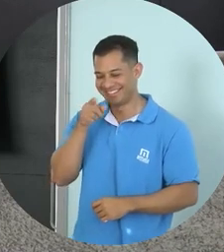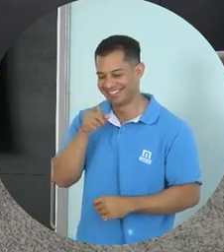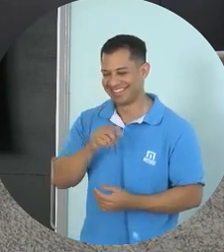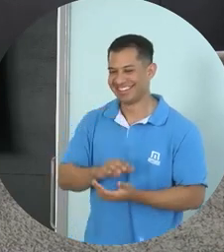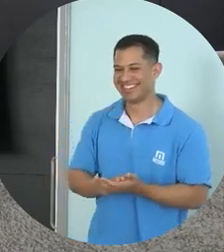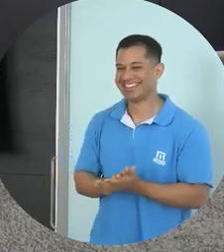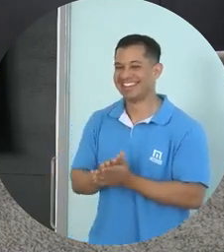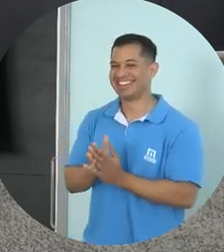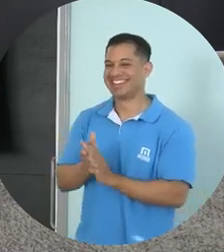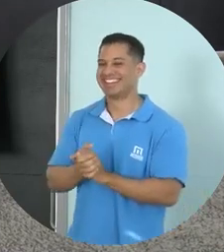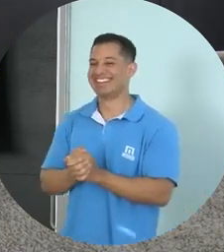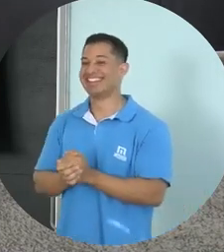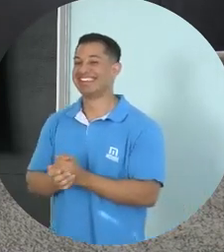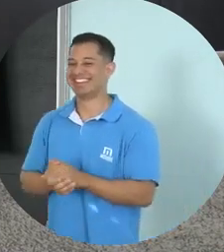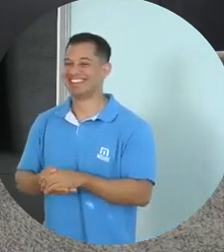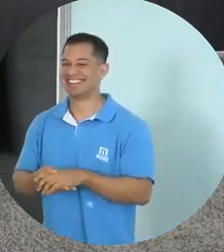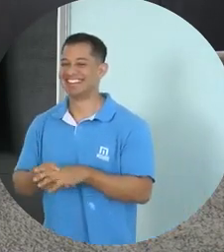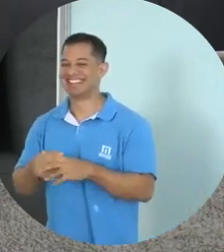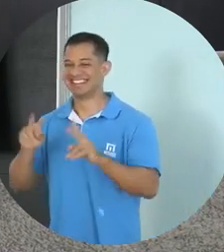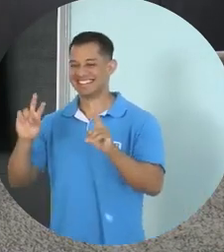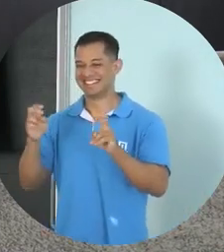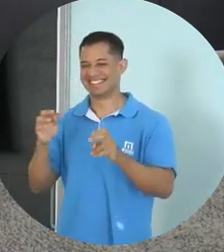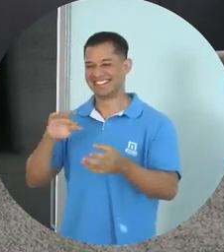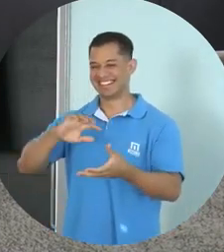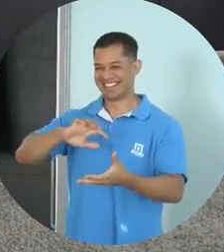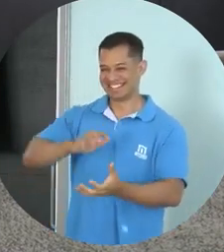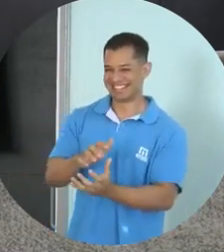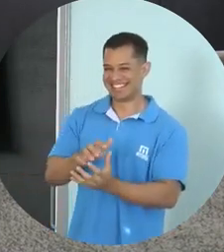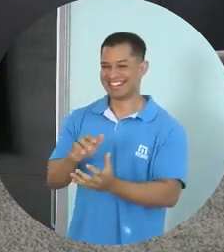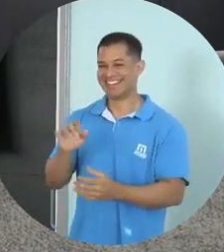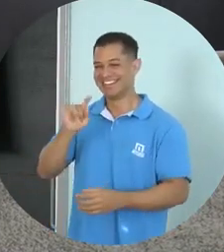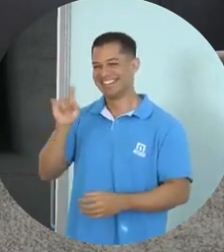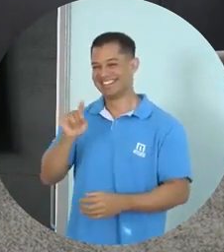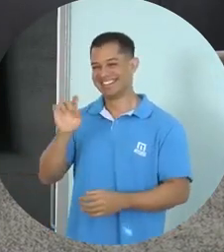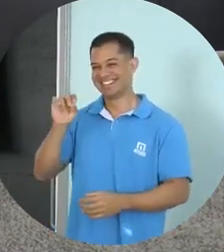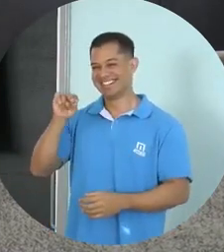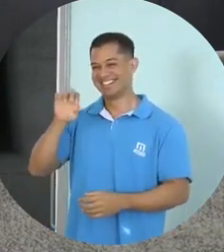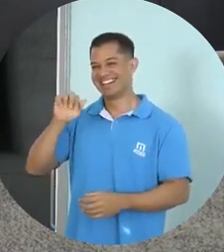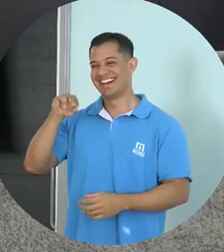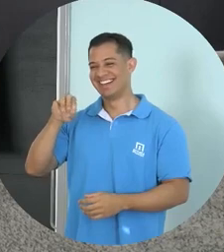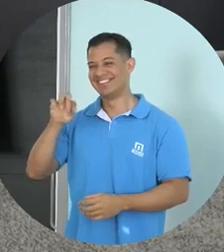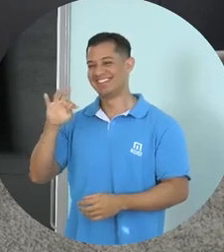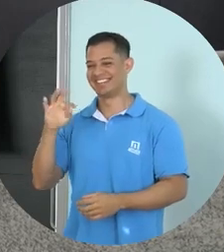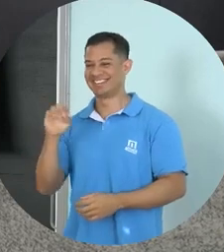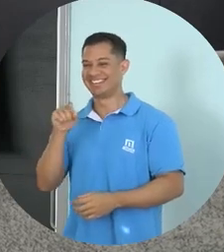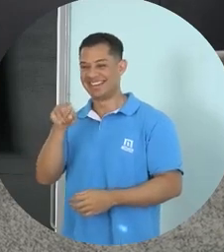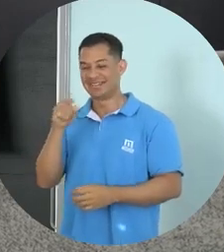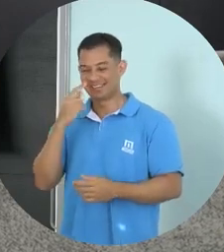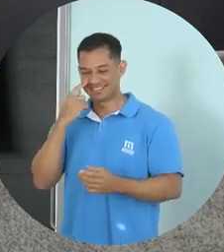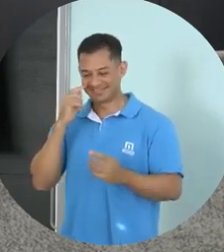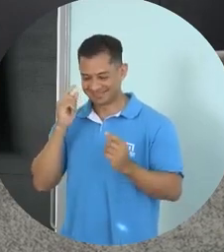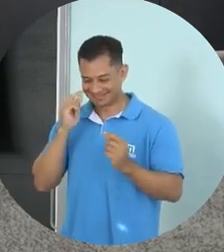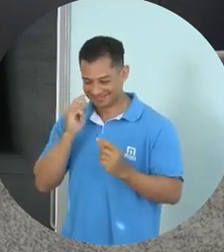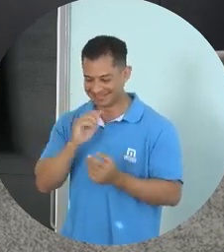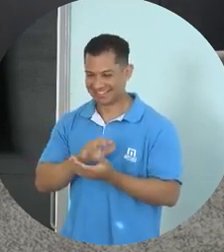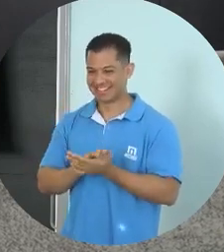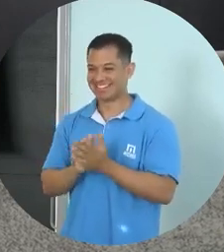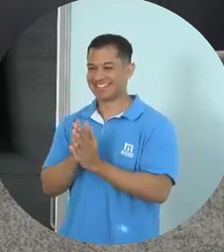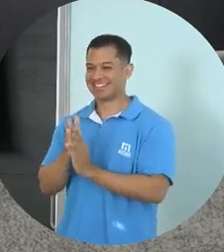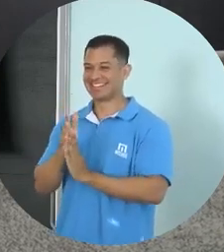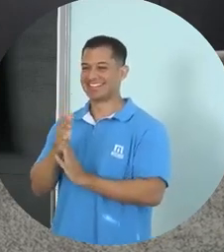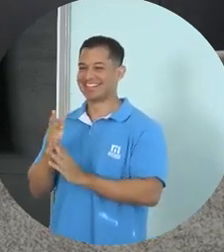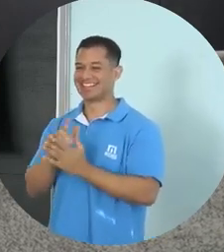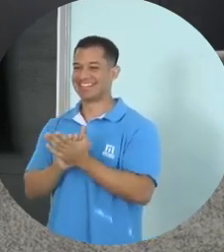um tirante, tanto para tração quanto para cisalhamento, né, em que o concreto, ao cisalhamento, a tração, ele praticamente não